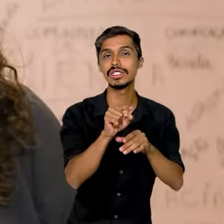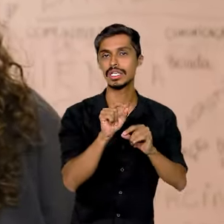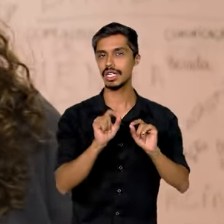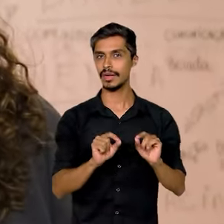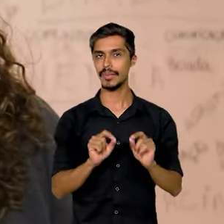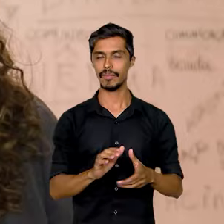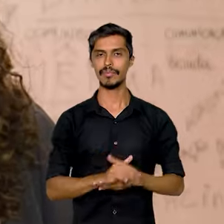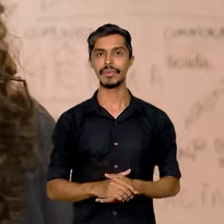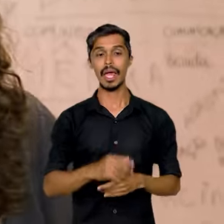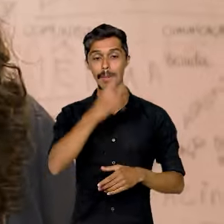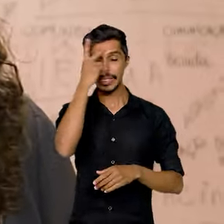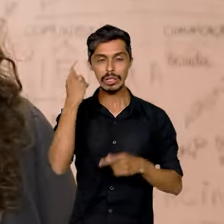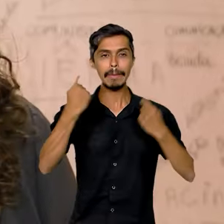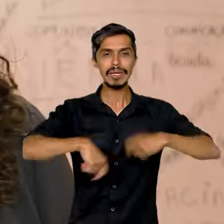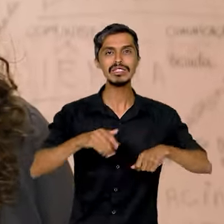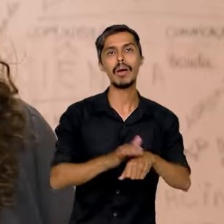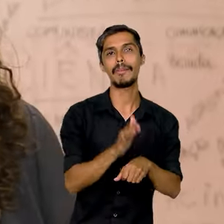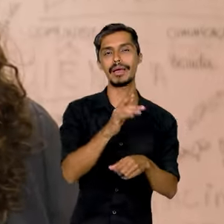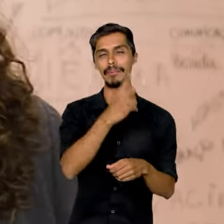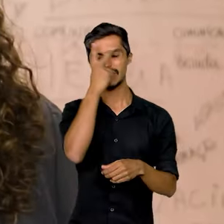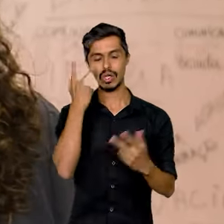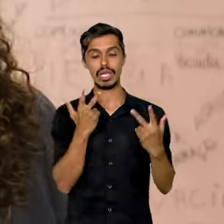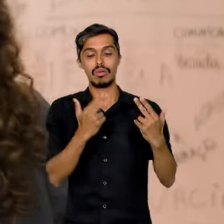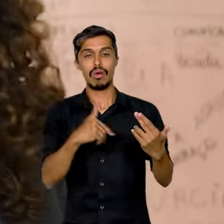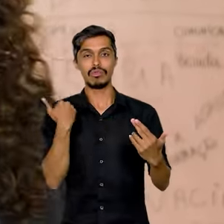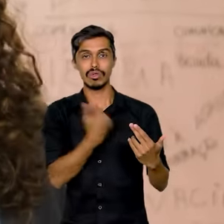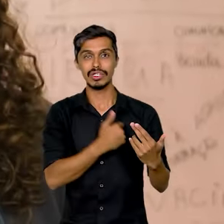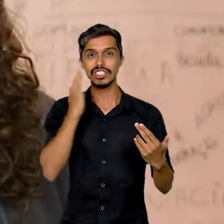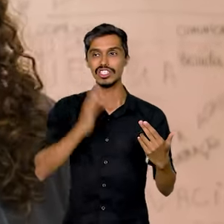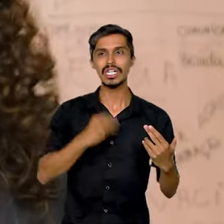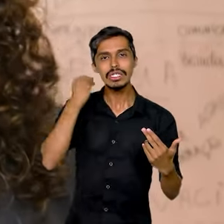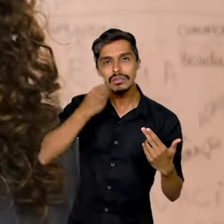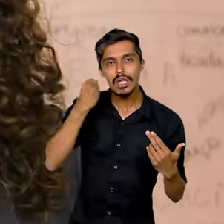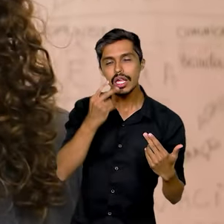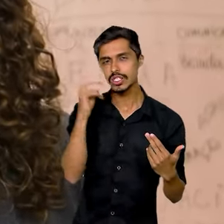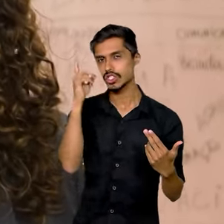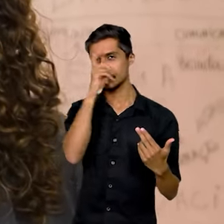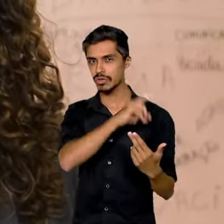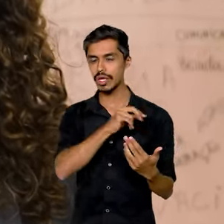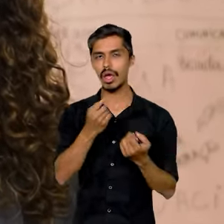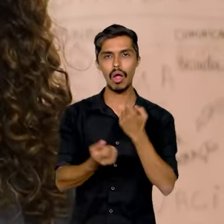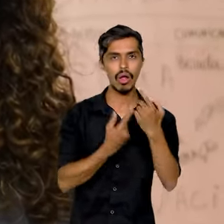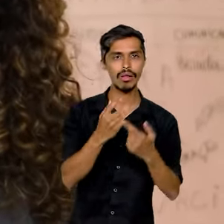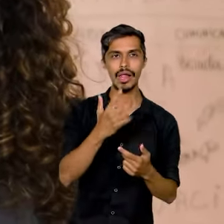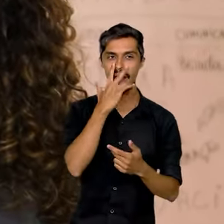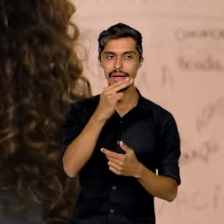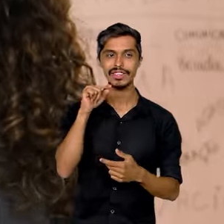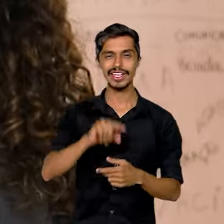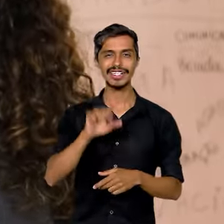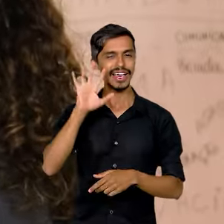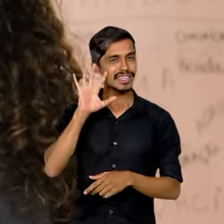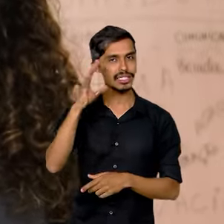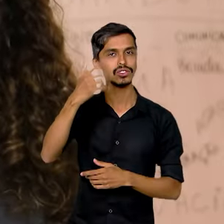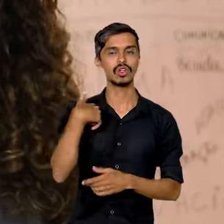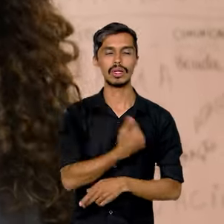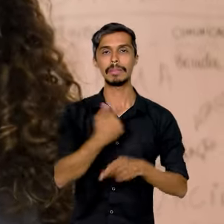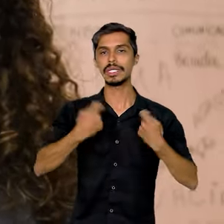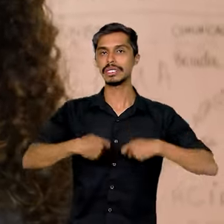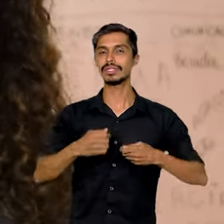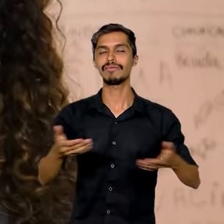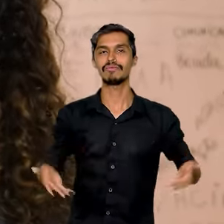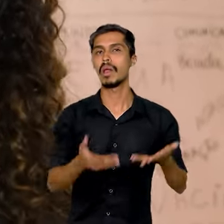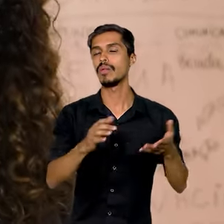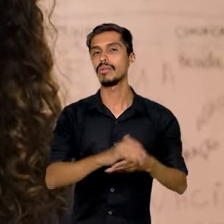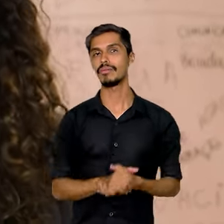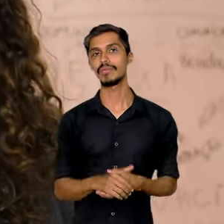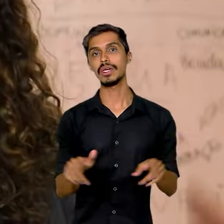lugar. Então, para as pessoas que mais necessitam, para as pessoas que, como a gente, já passaram por algum tipo de dificuldade. Eu acho que essa virada de chave a gente precisa cada